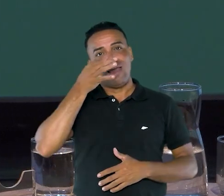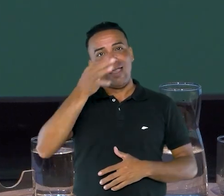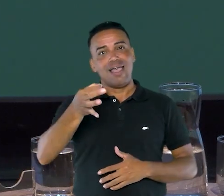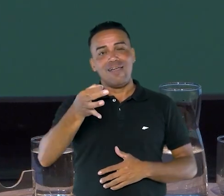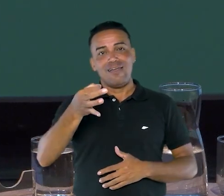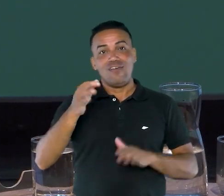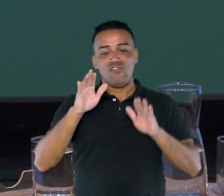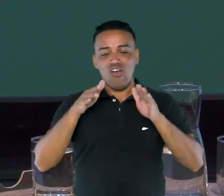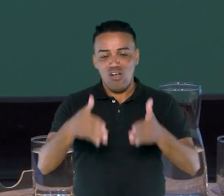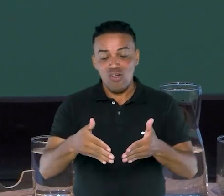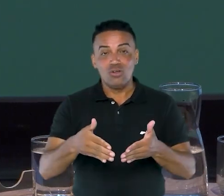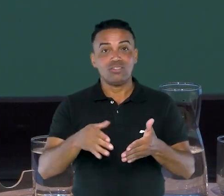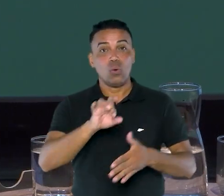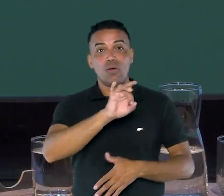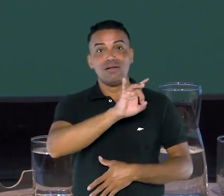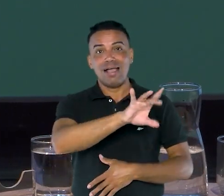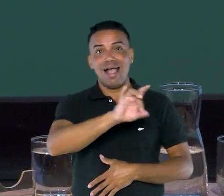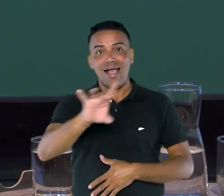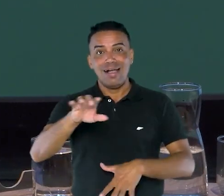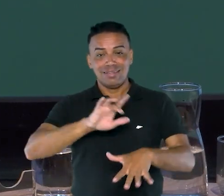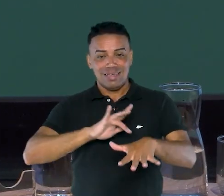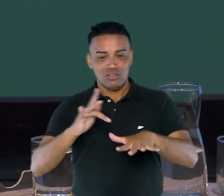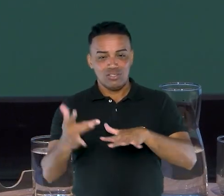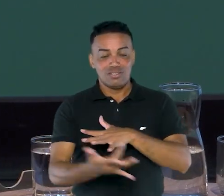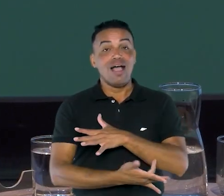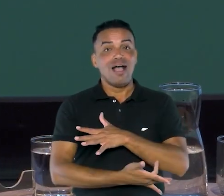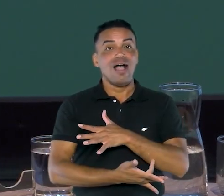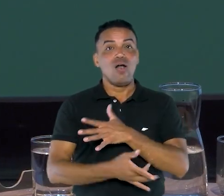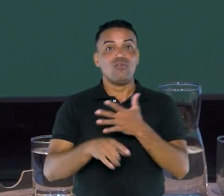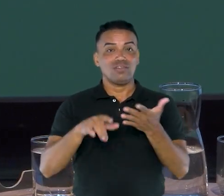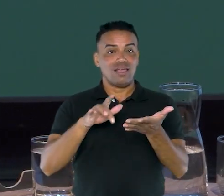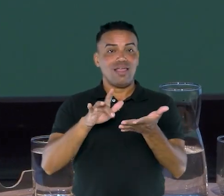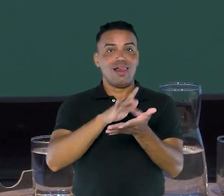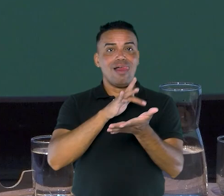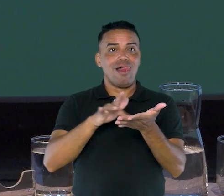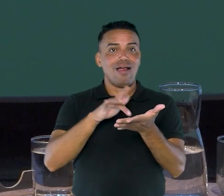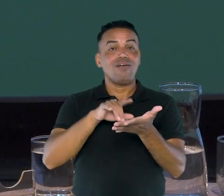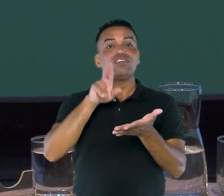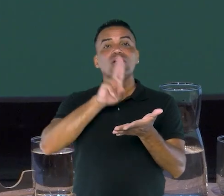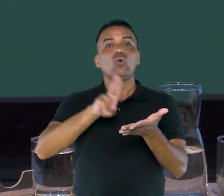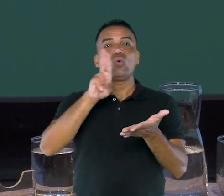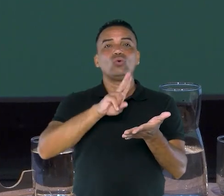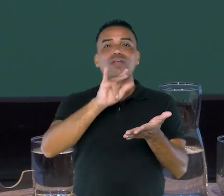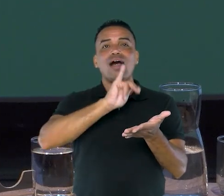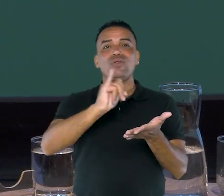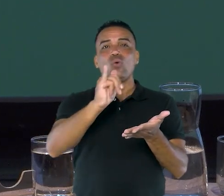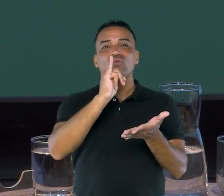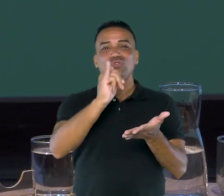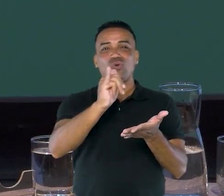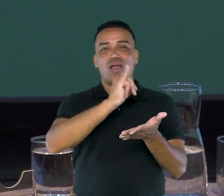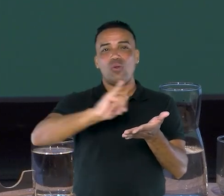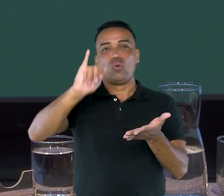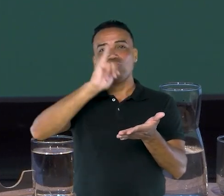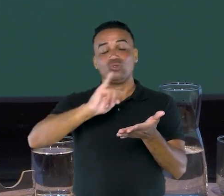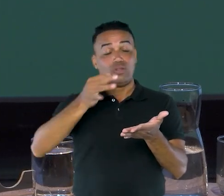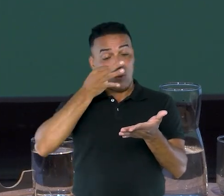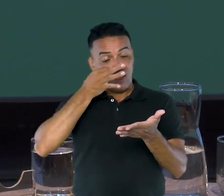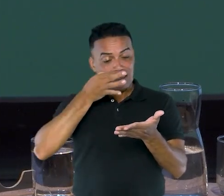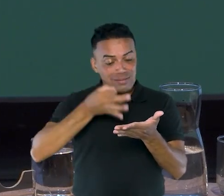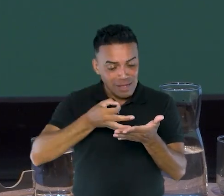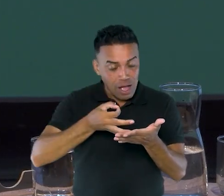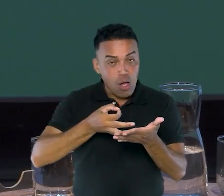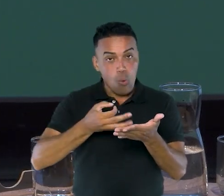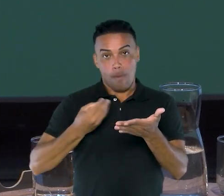O que cada rede social briga é pelo teu olho que está lá naquele anúncio determinado. Então, a